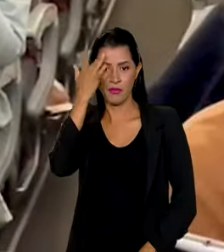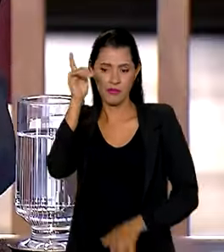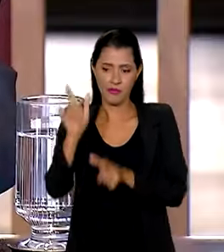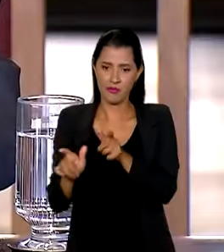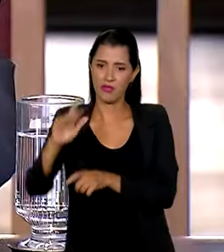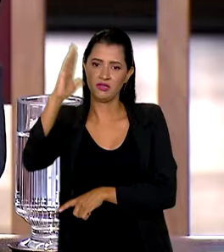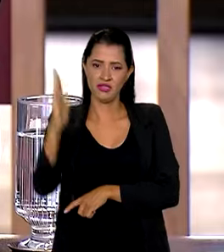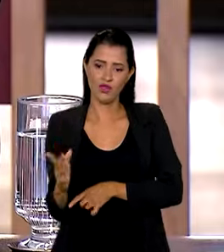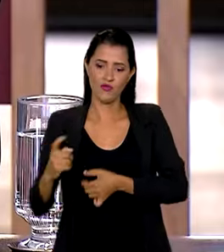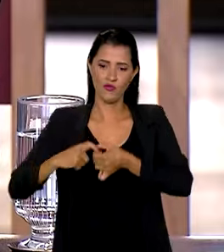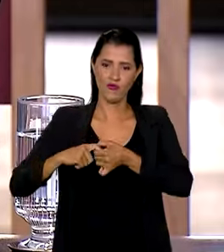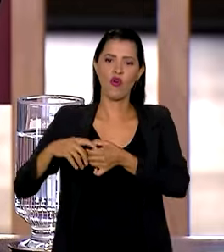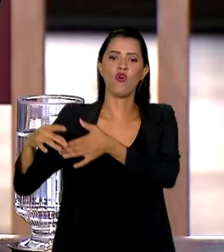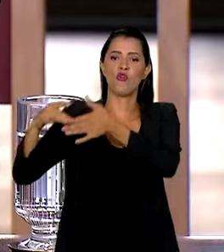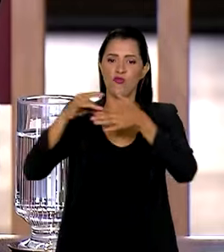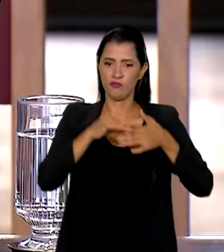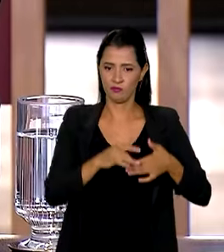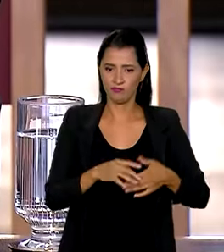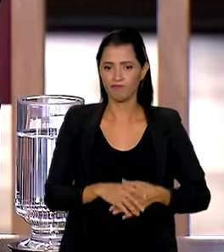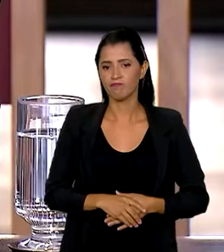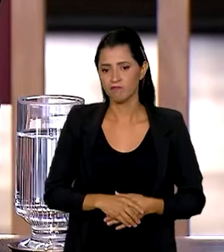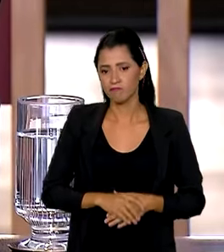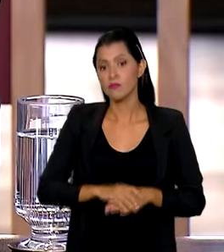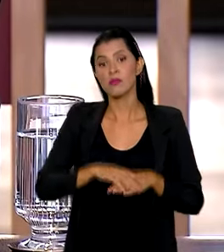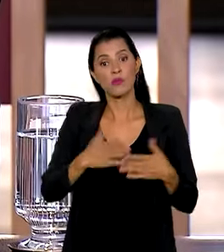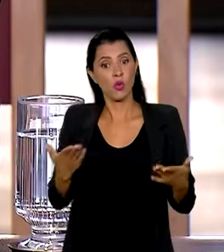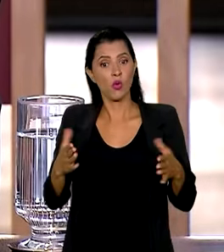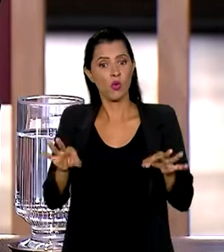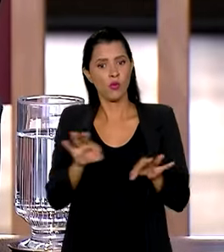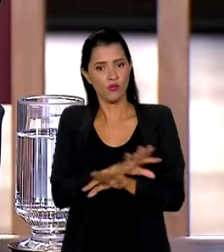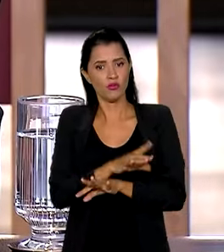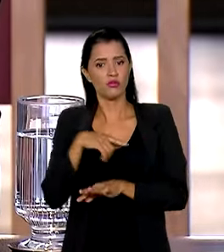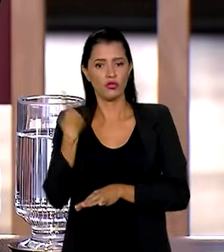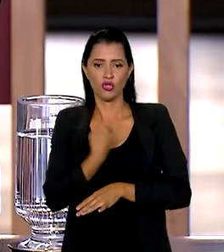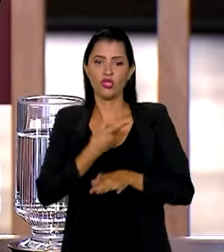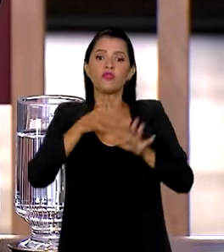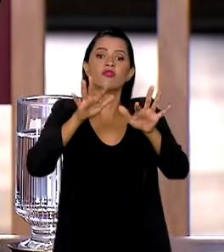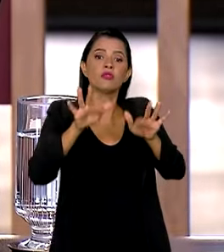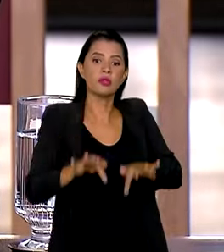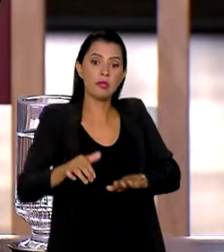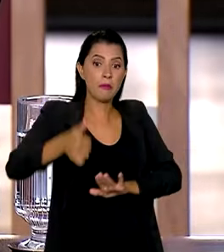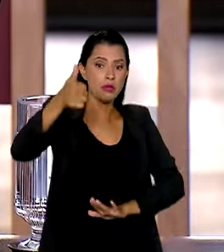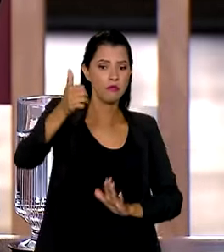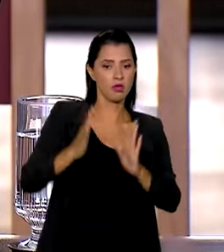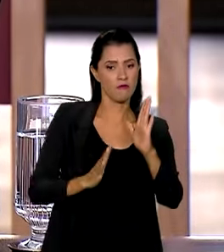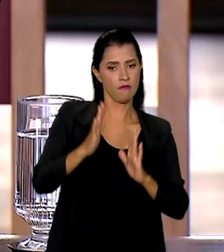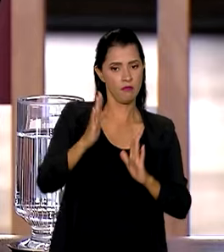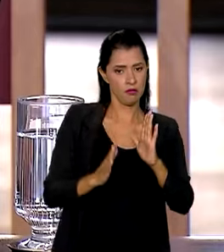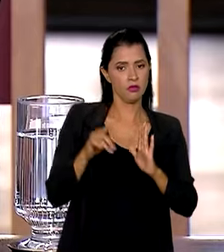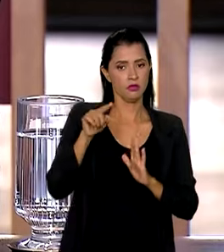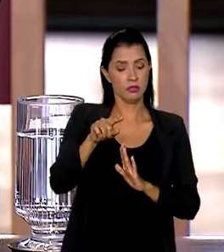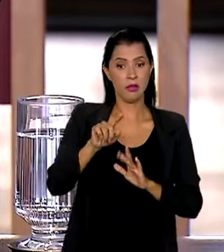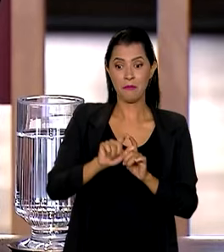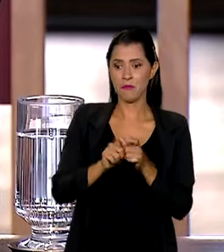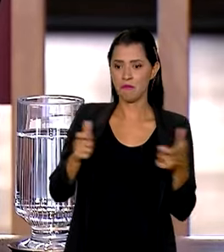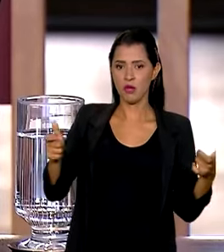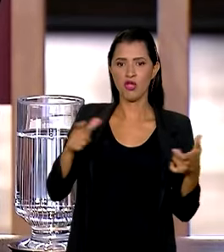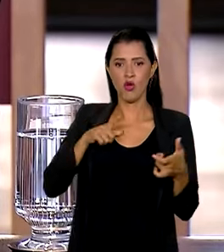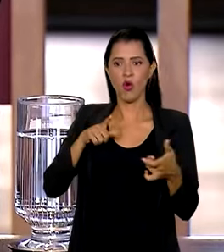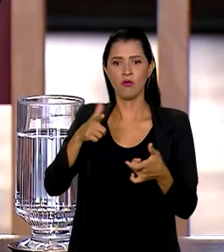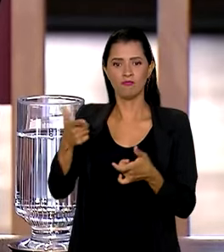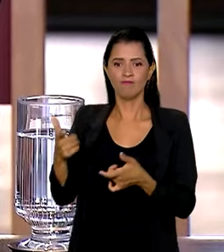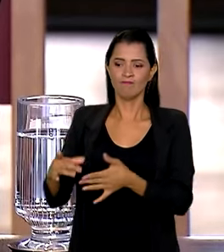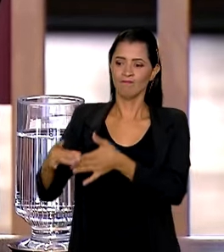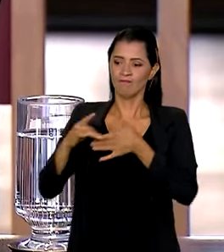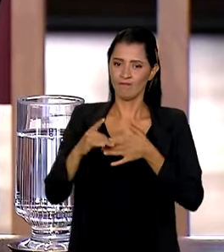volta com isso nós encerramos a a primeira fase da maior operação de repatriação